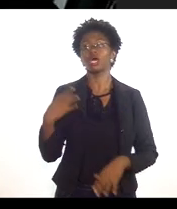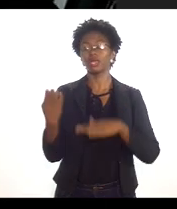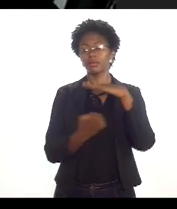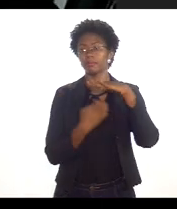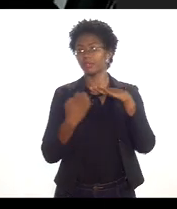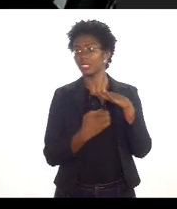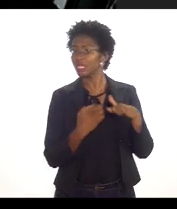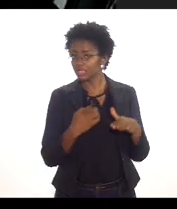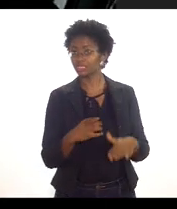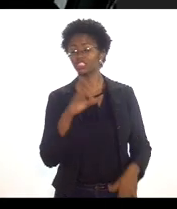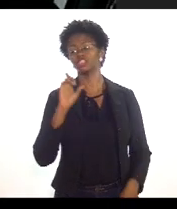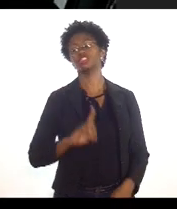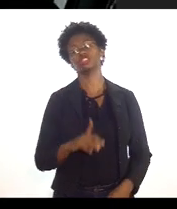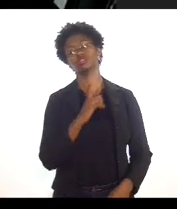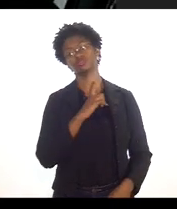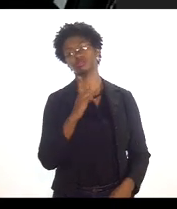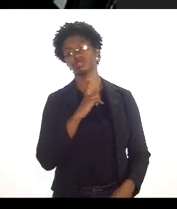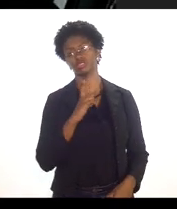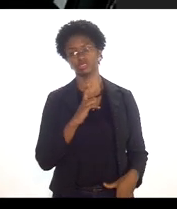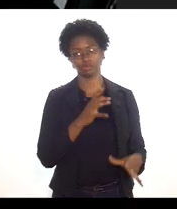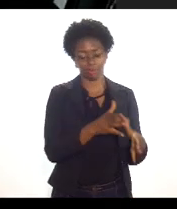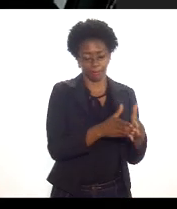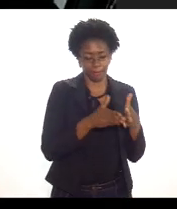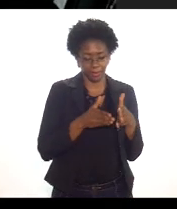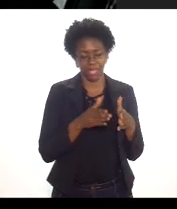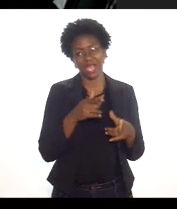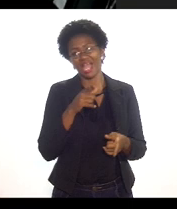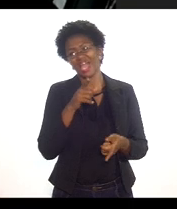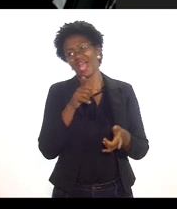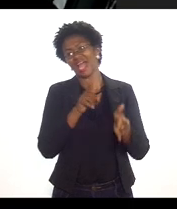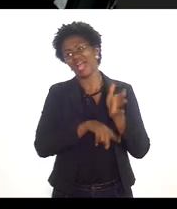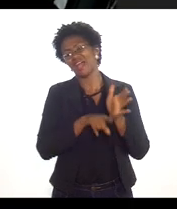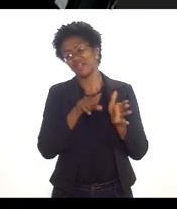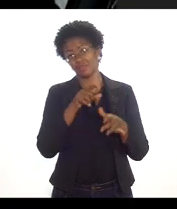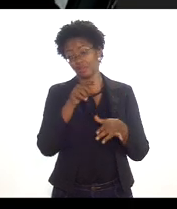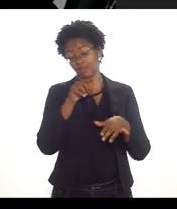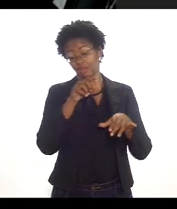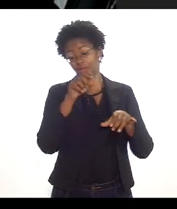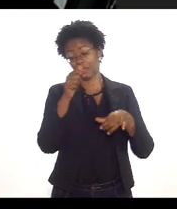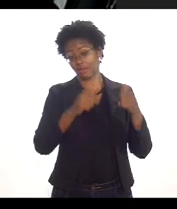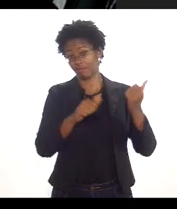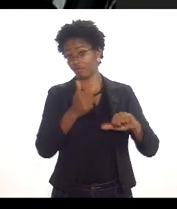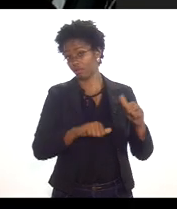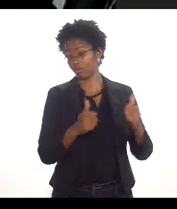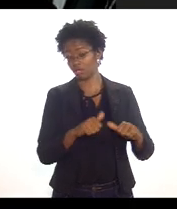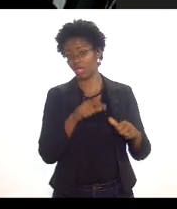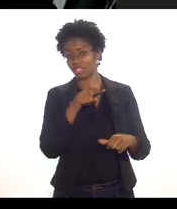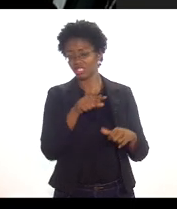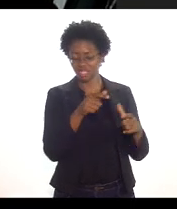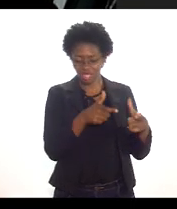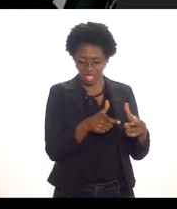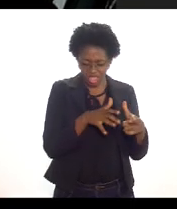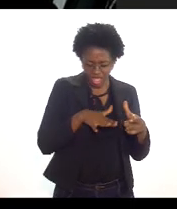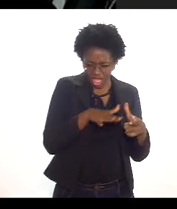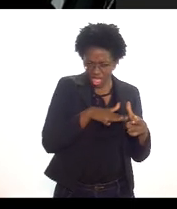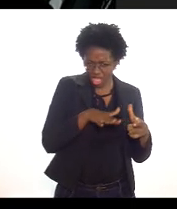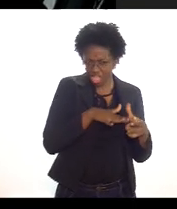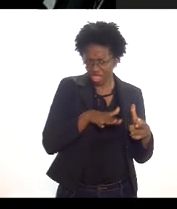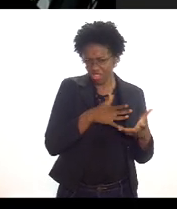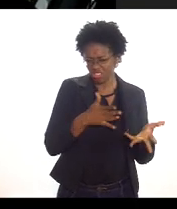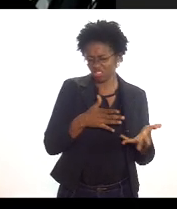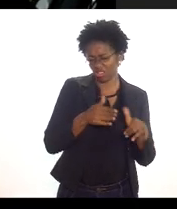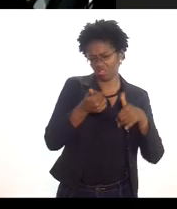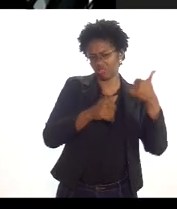direito de reter uma área para ser avaliada. E essa área foi avaliada com